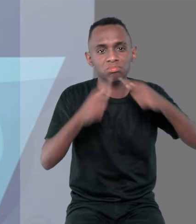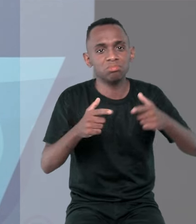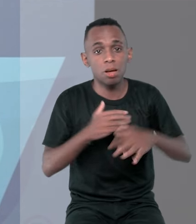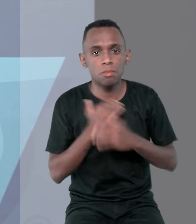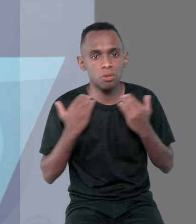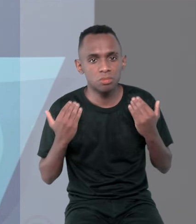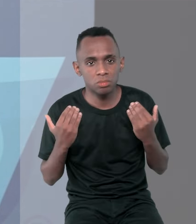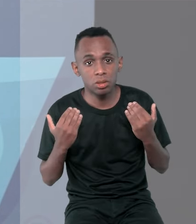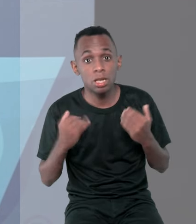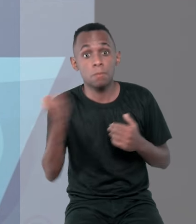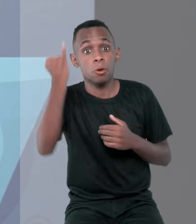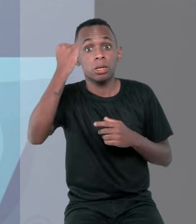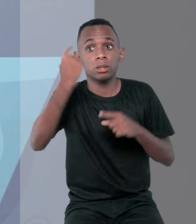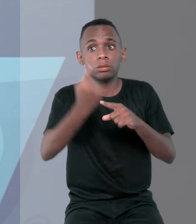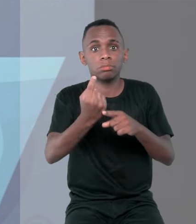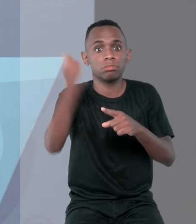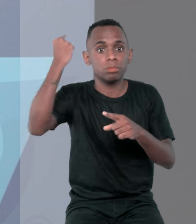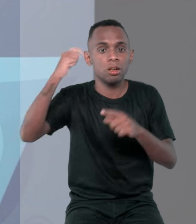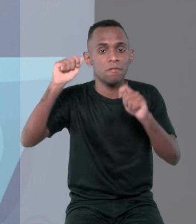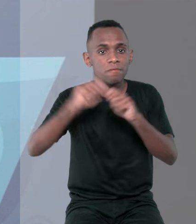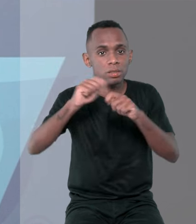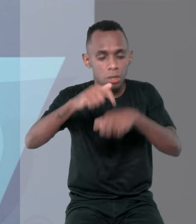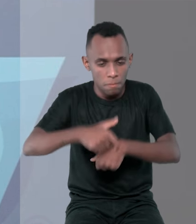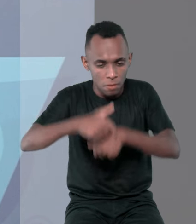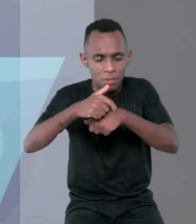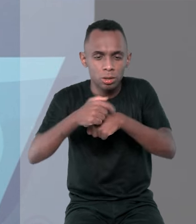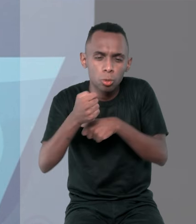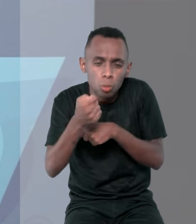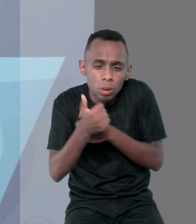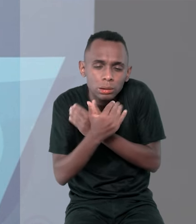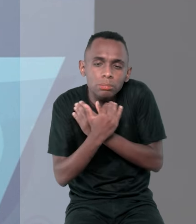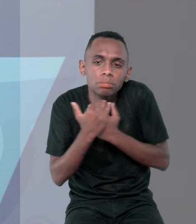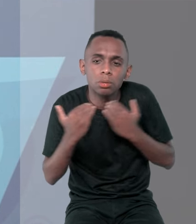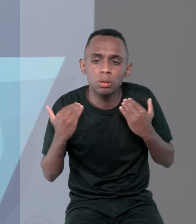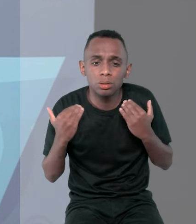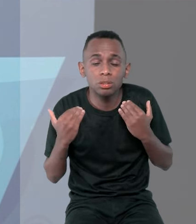Importa o que você estava fazendo no momento de sua morte.